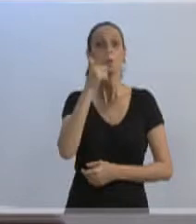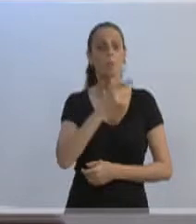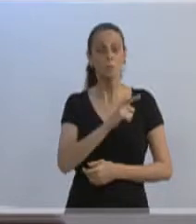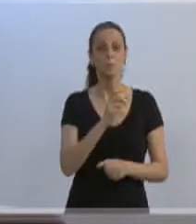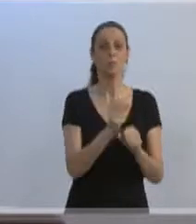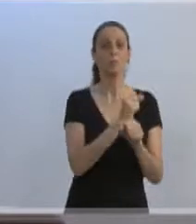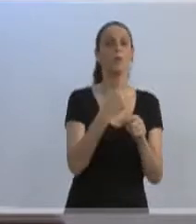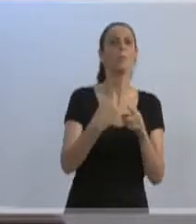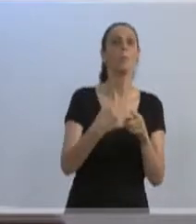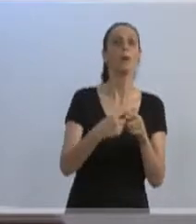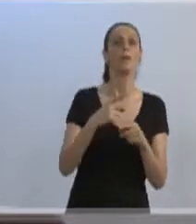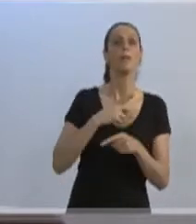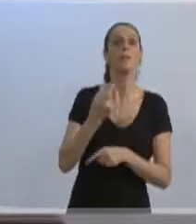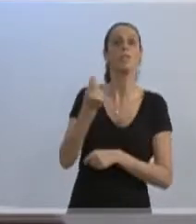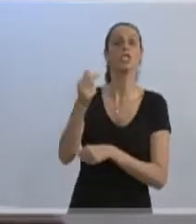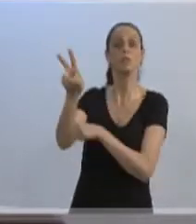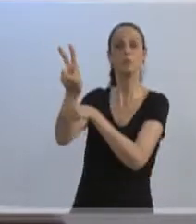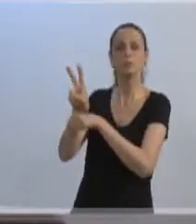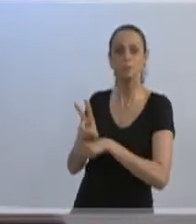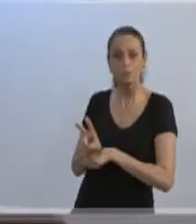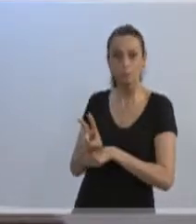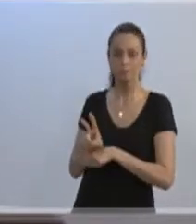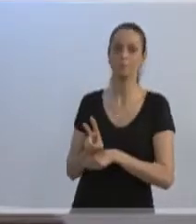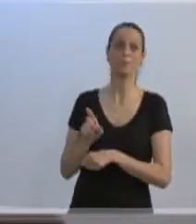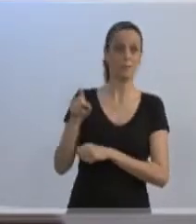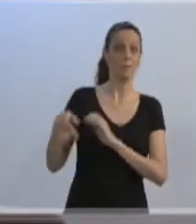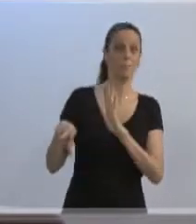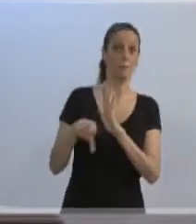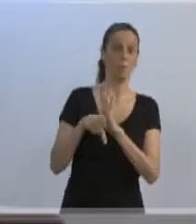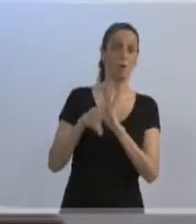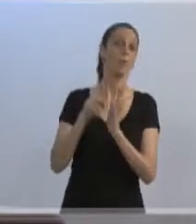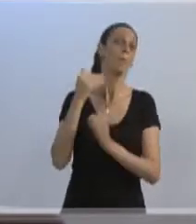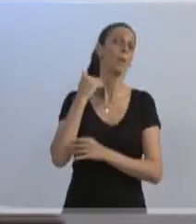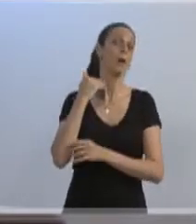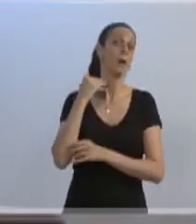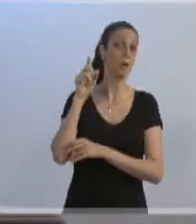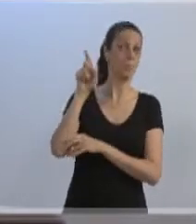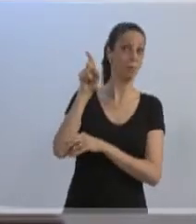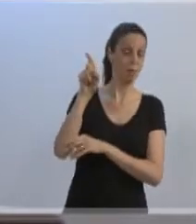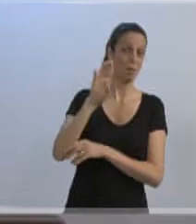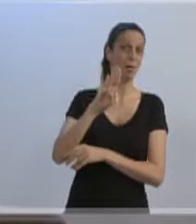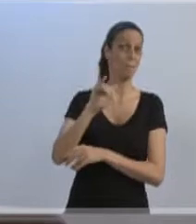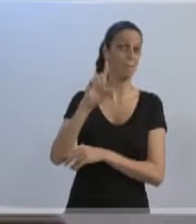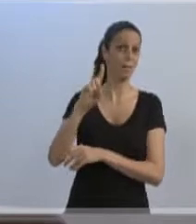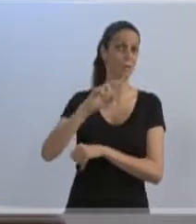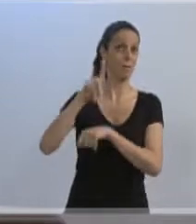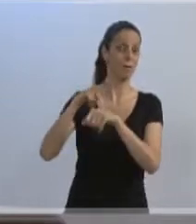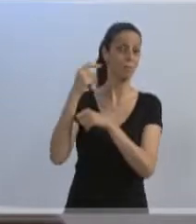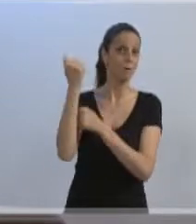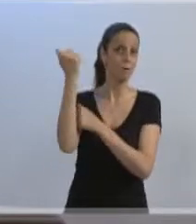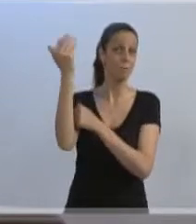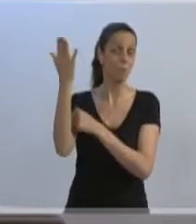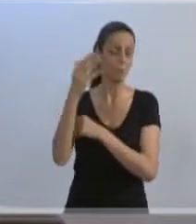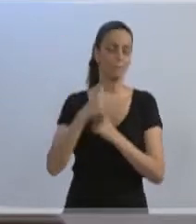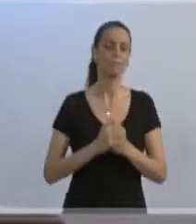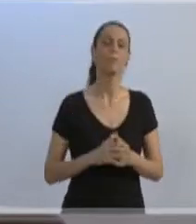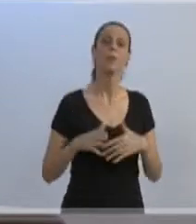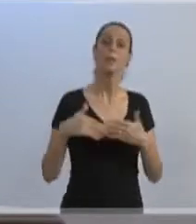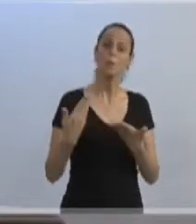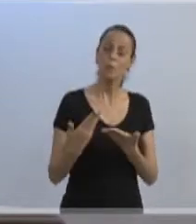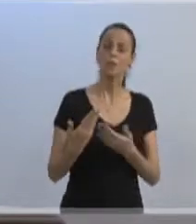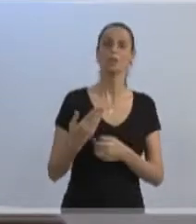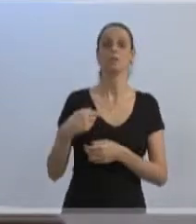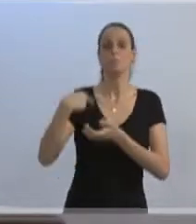interamericano de desenvolvimento bid tem umas regras quando assina um convênio quando faz um empréstimo ao